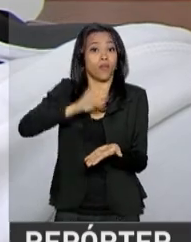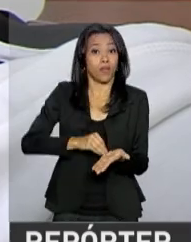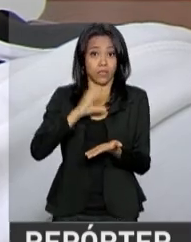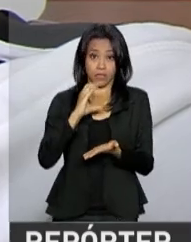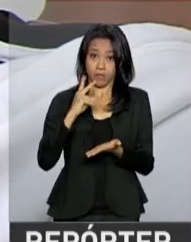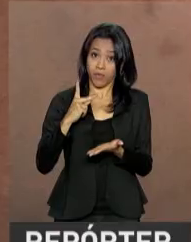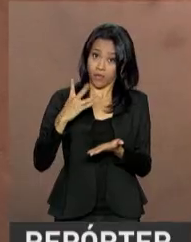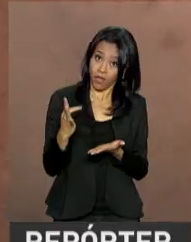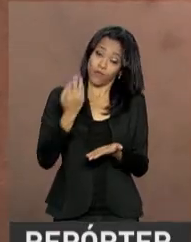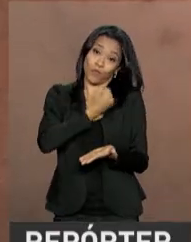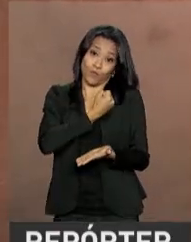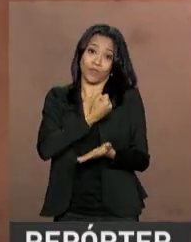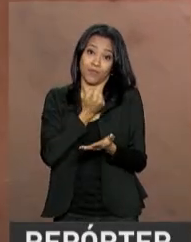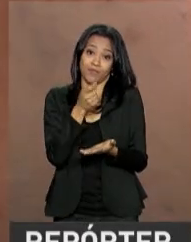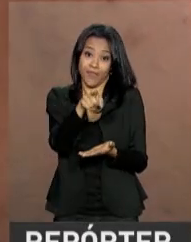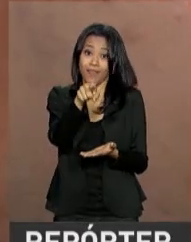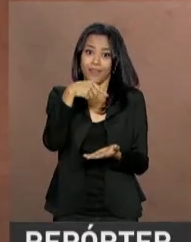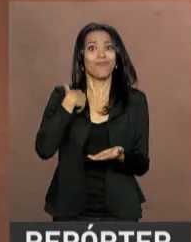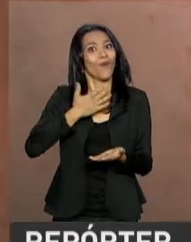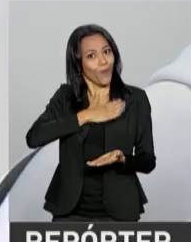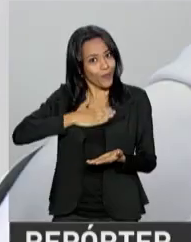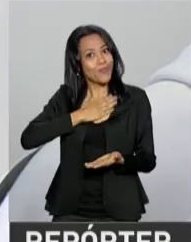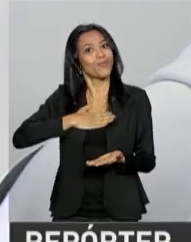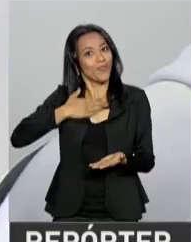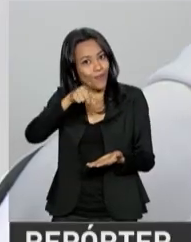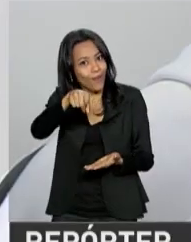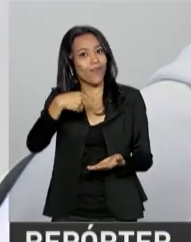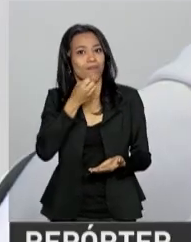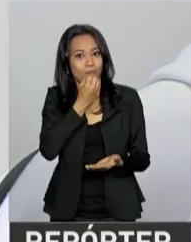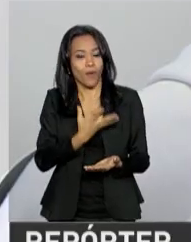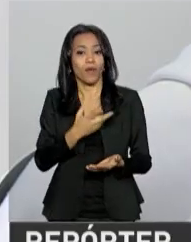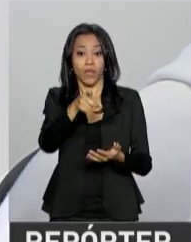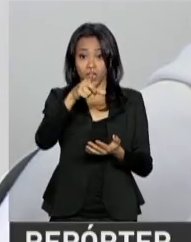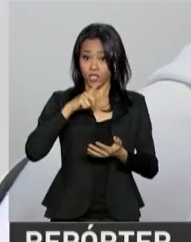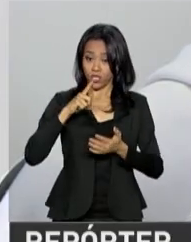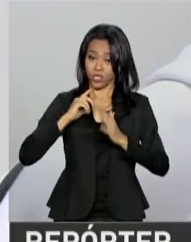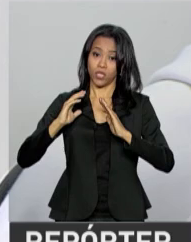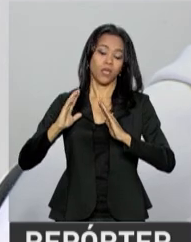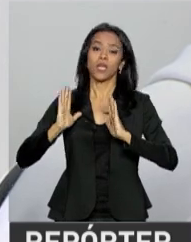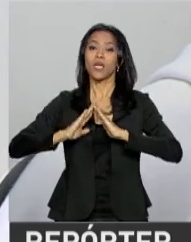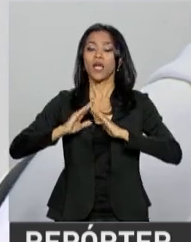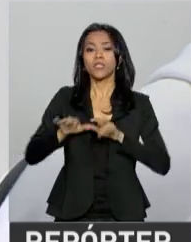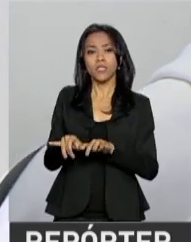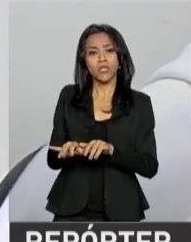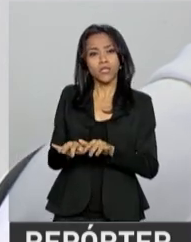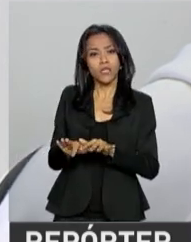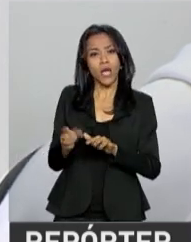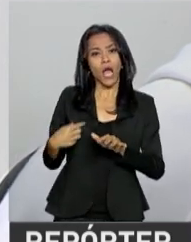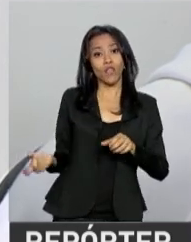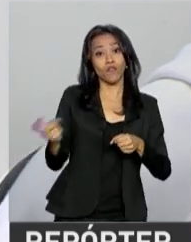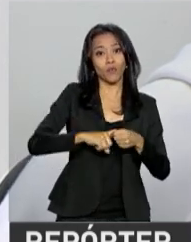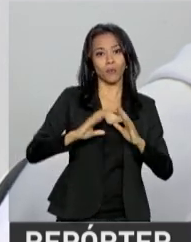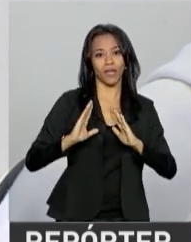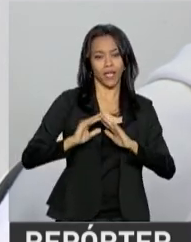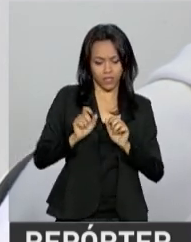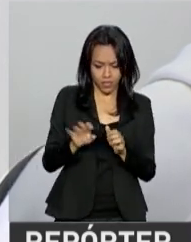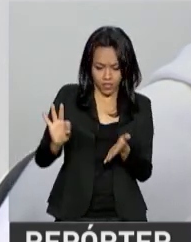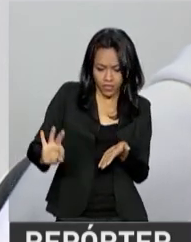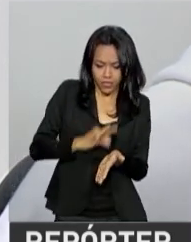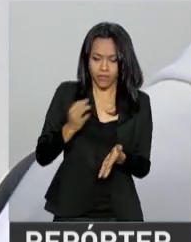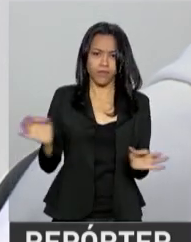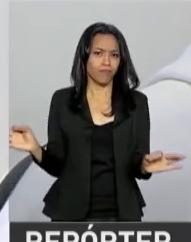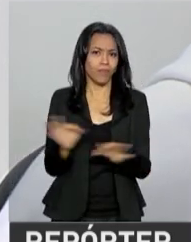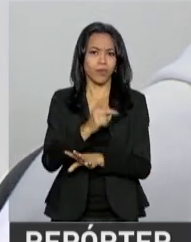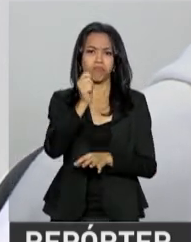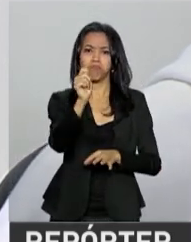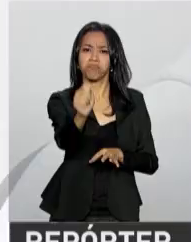do cpf lucas aprovou a medida eu tinha computador em casa eu voltei pra casa me inscrevi foi bem prático